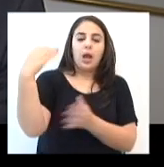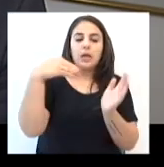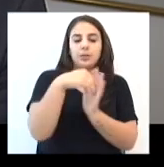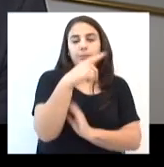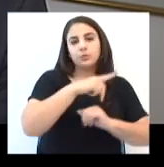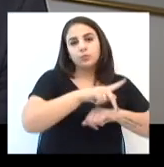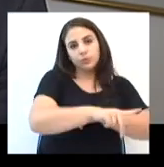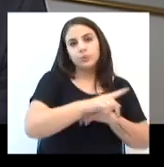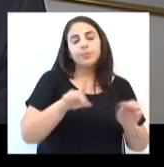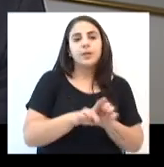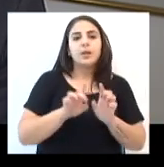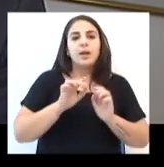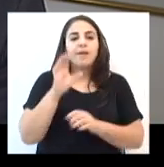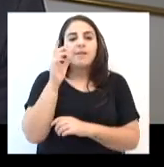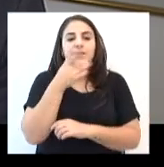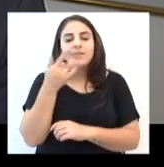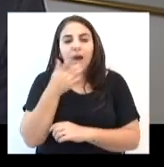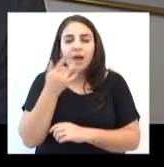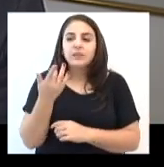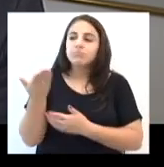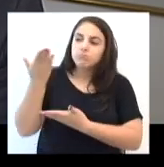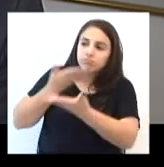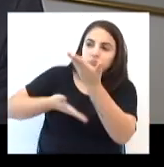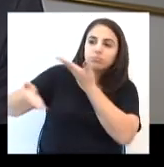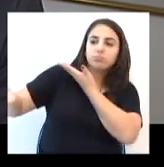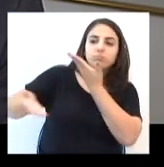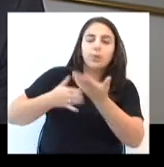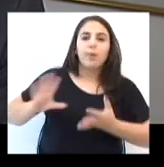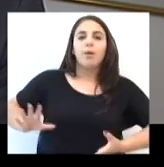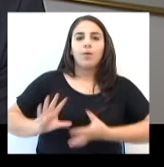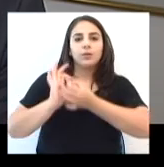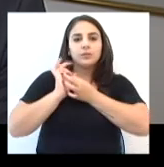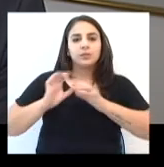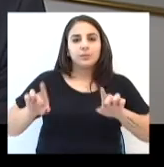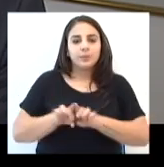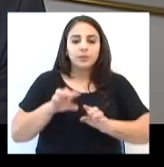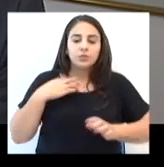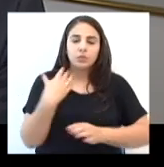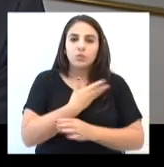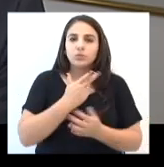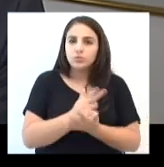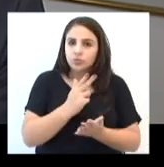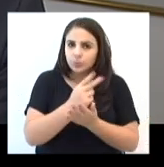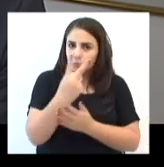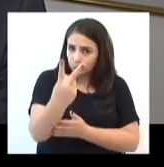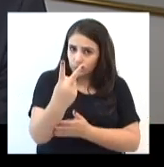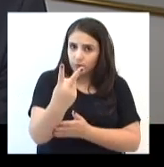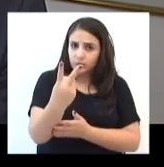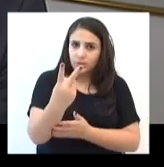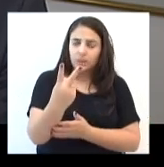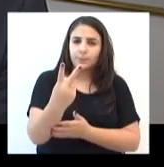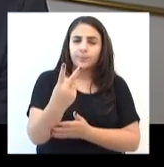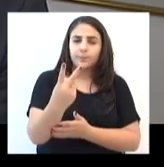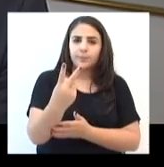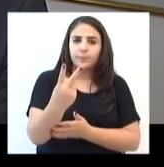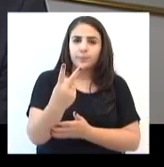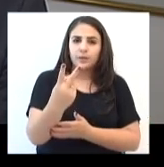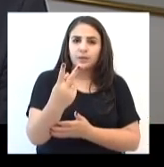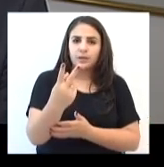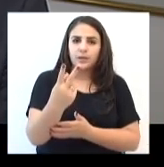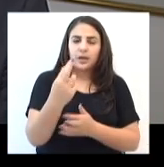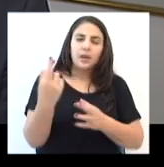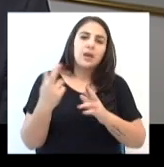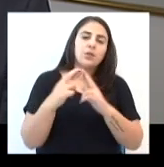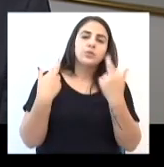disso, as pessoas fazerem seus negócios ou terem outras conexões. Nós já mantivemos 2 reuniões com a empresa Azul, que